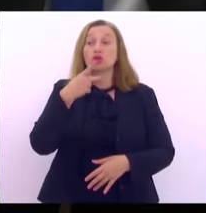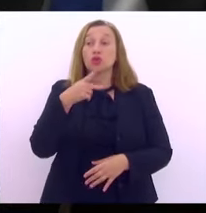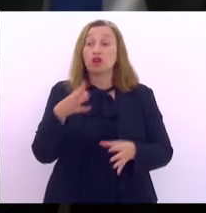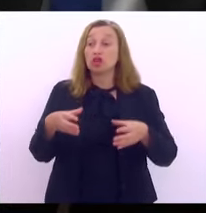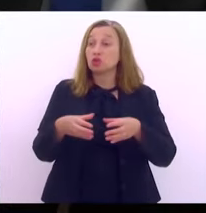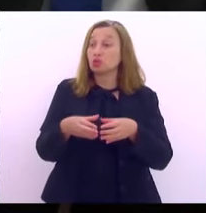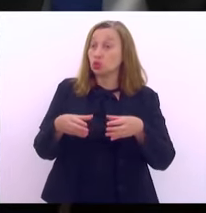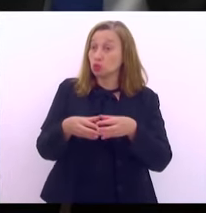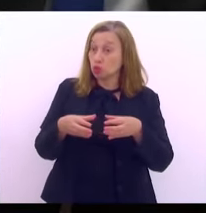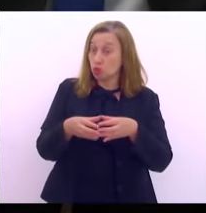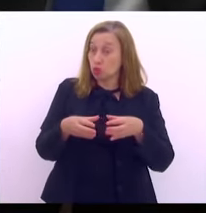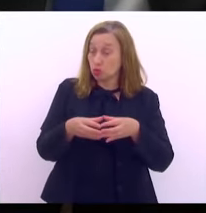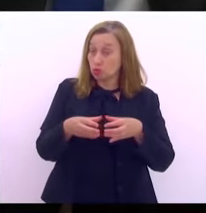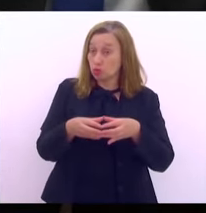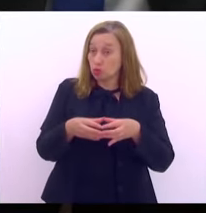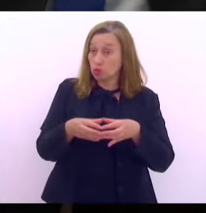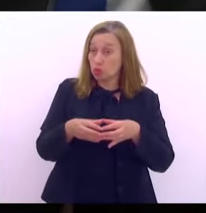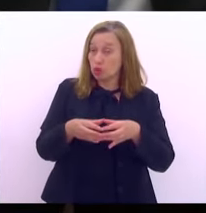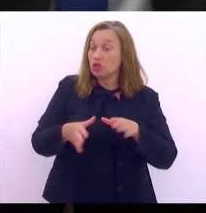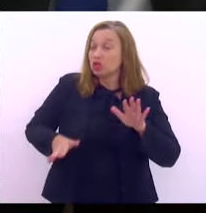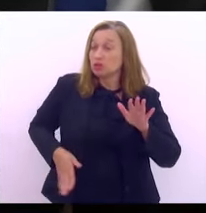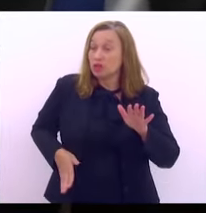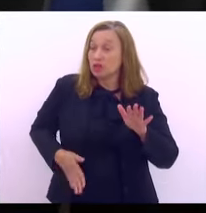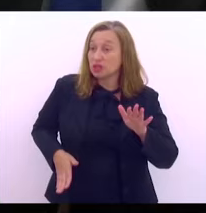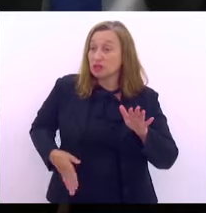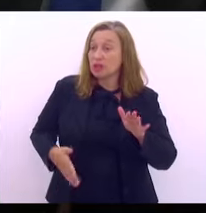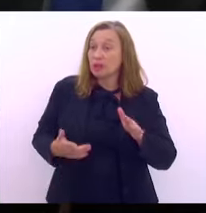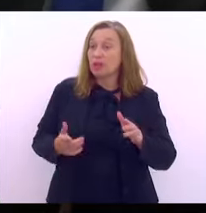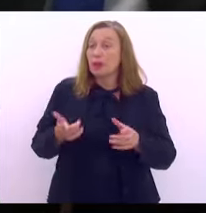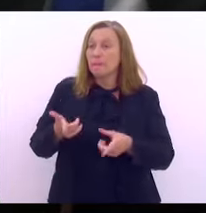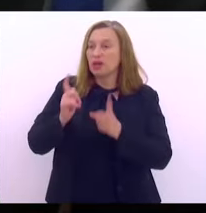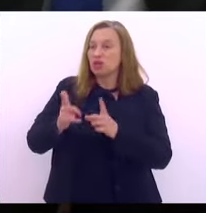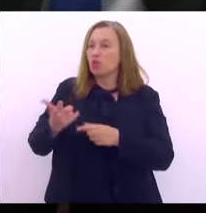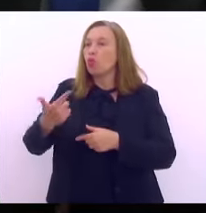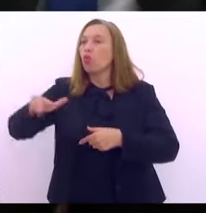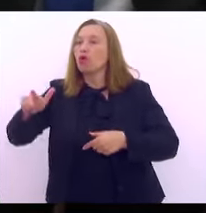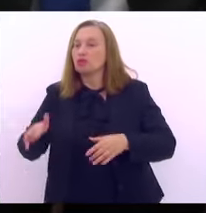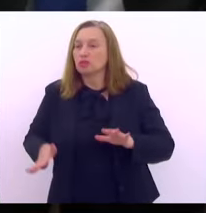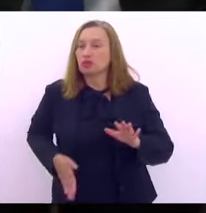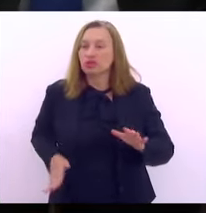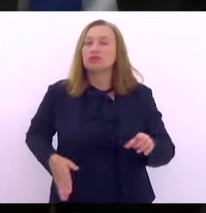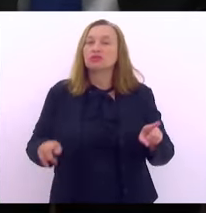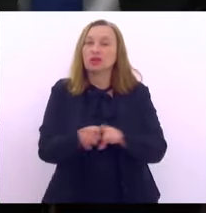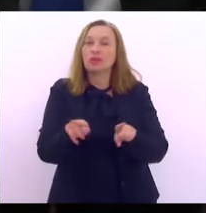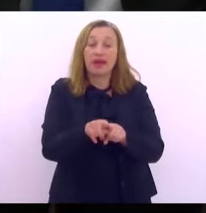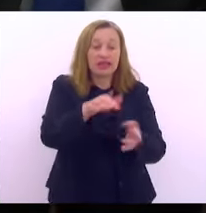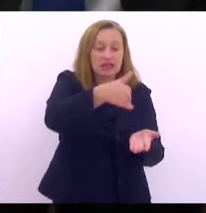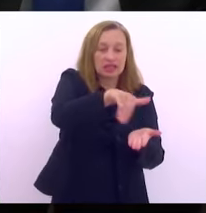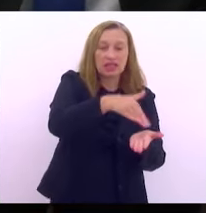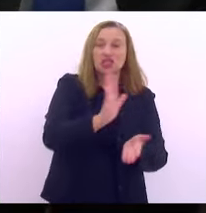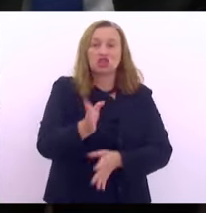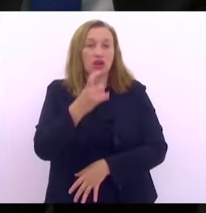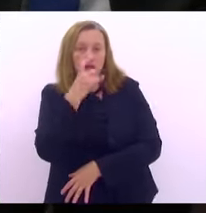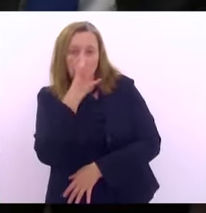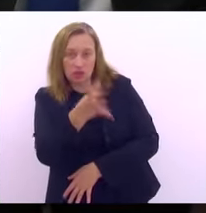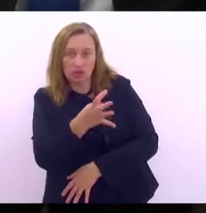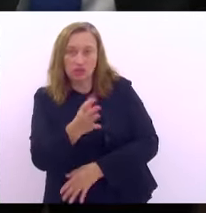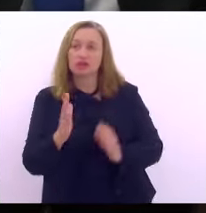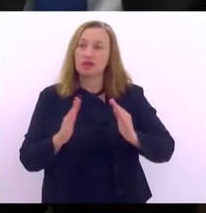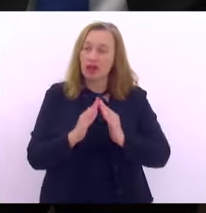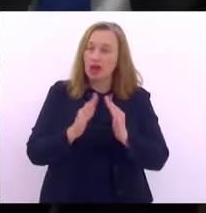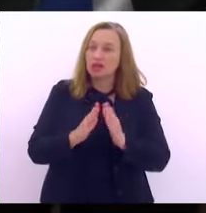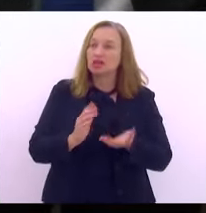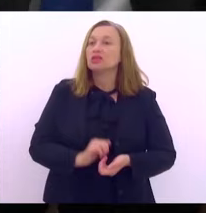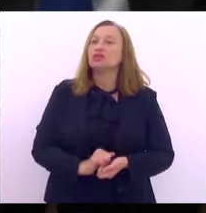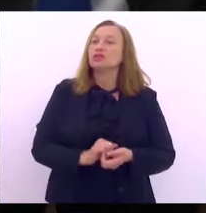Janeiro. E a secretária, que já tem sido alvo de denúncias nessa casa, nós convocamos ela